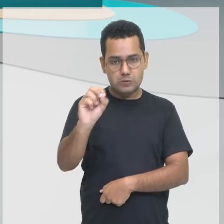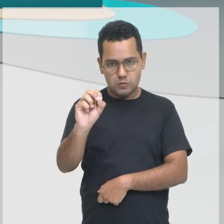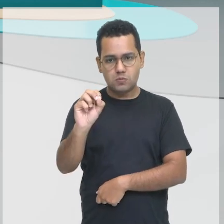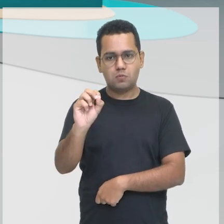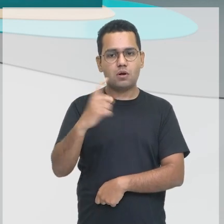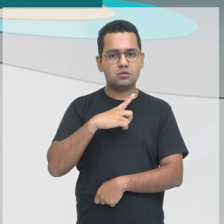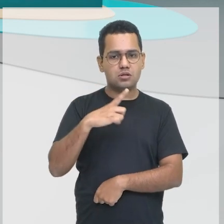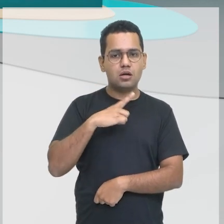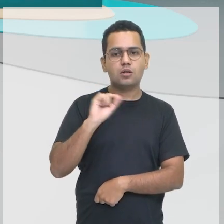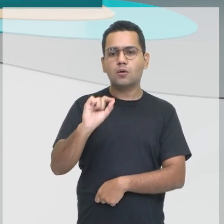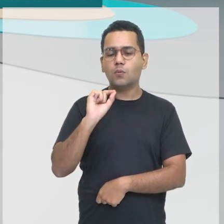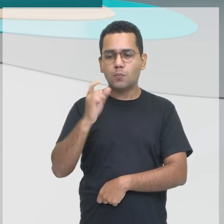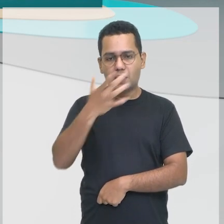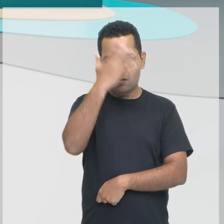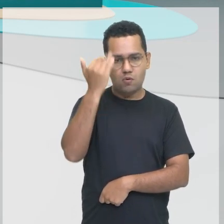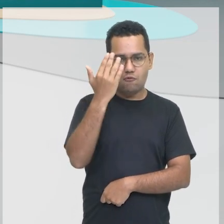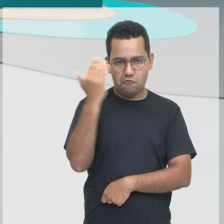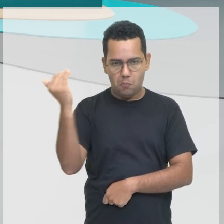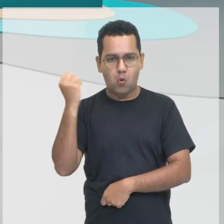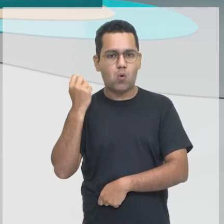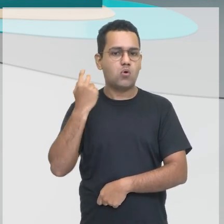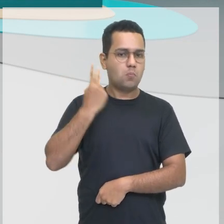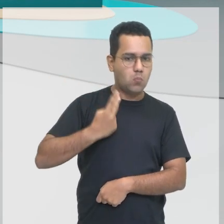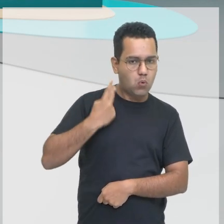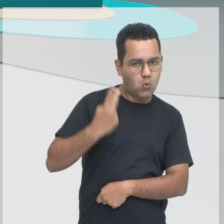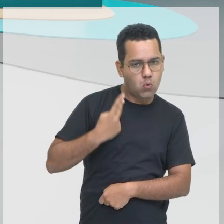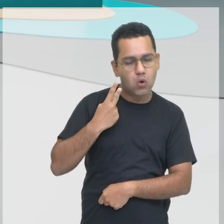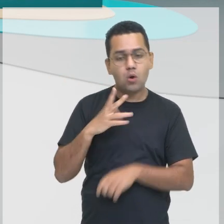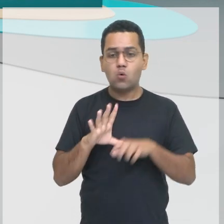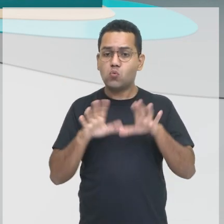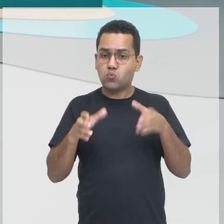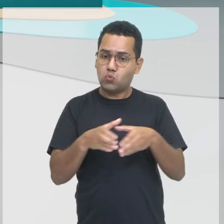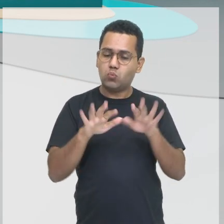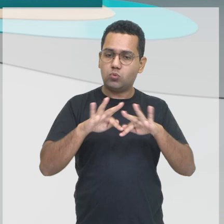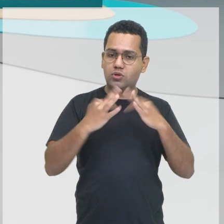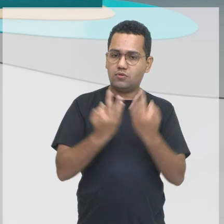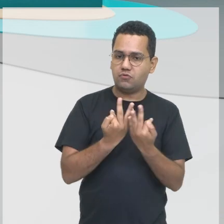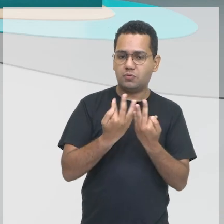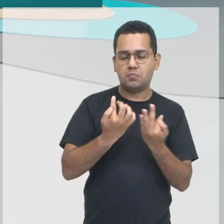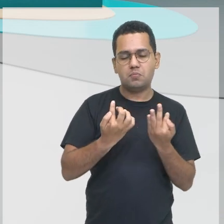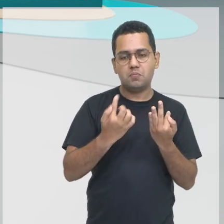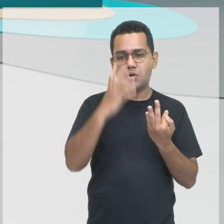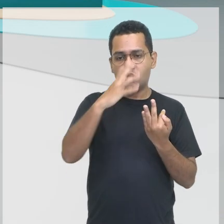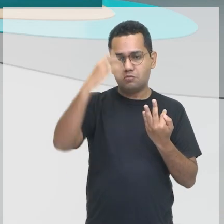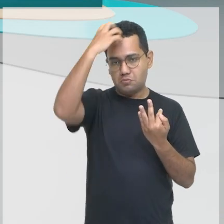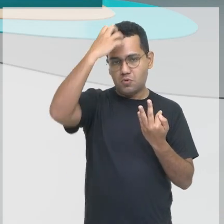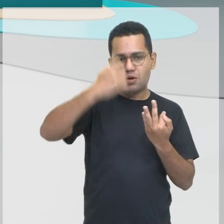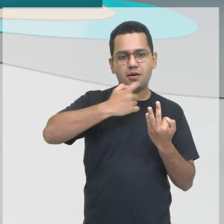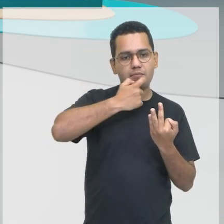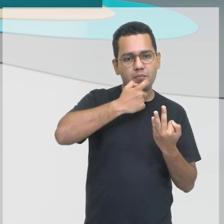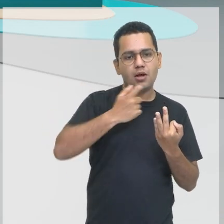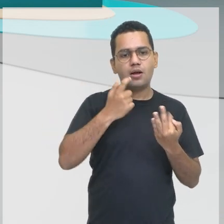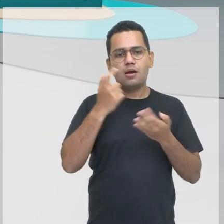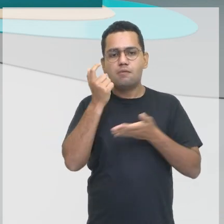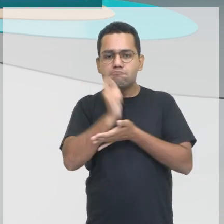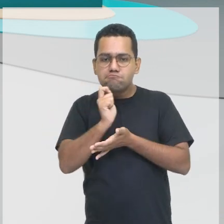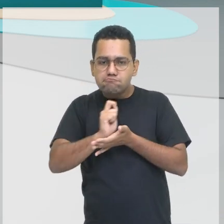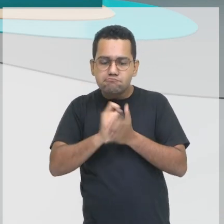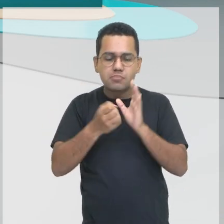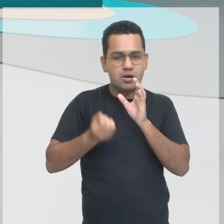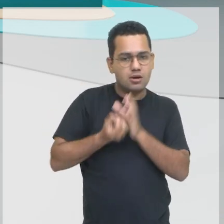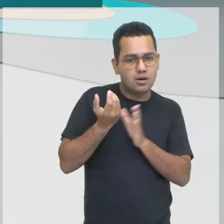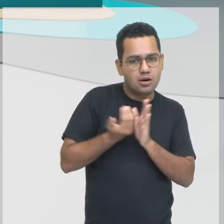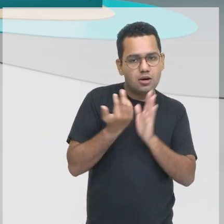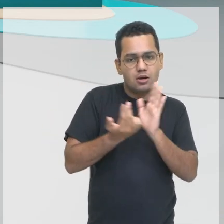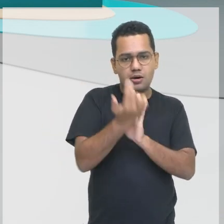famosos, políticos, membros da família real britânica, escritores, pintores e várias outras personalidades